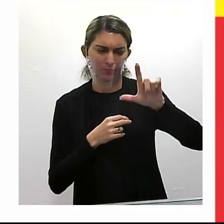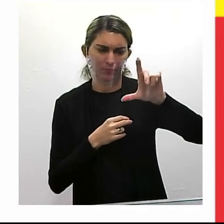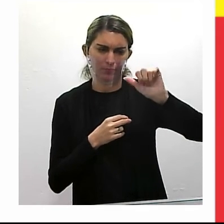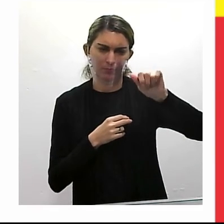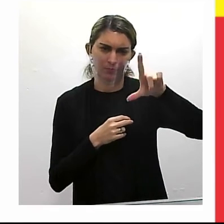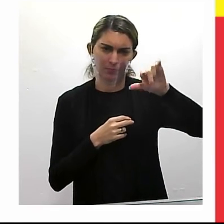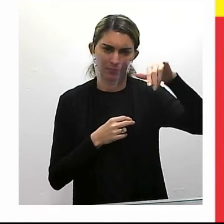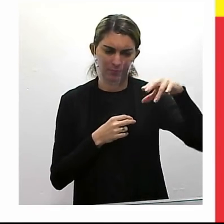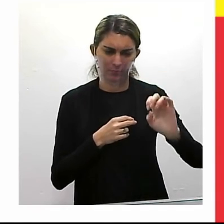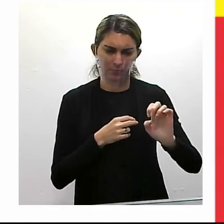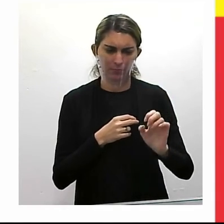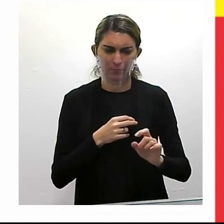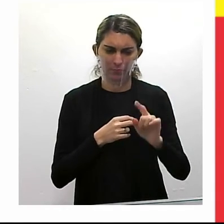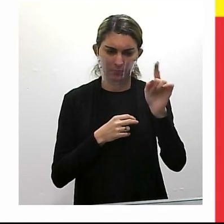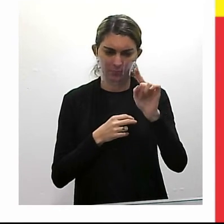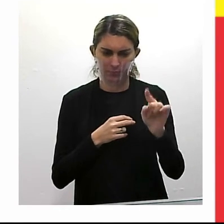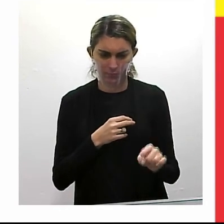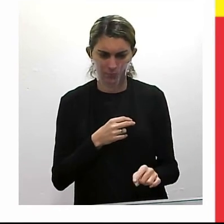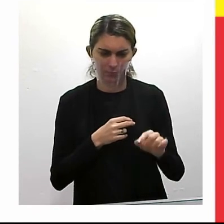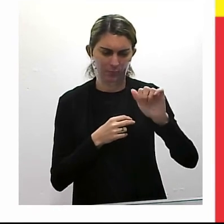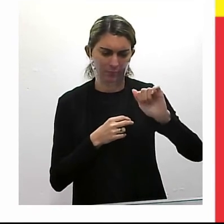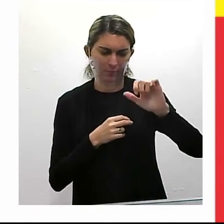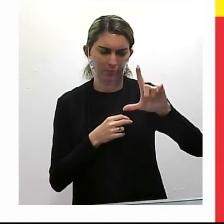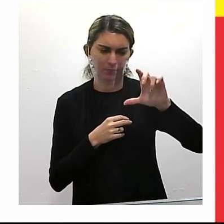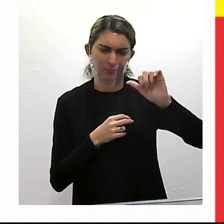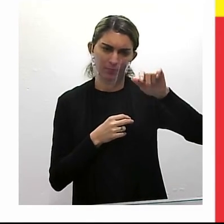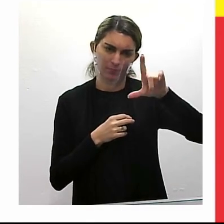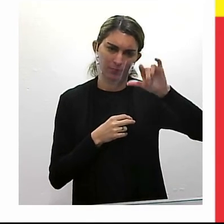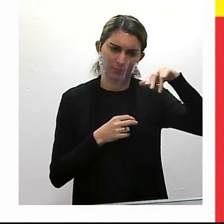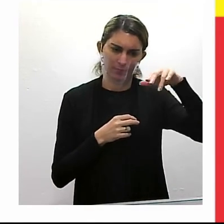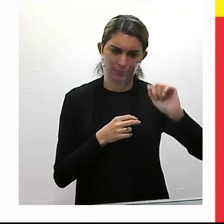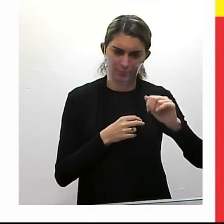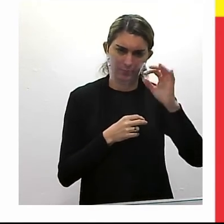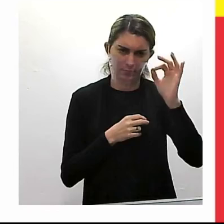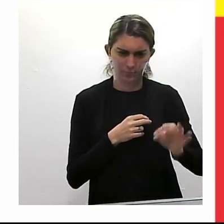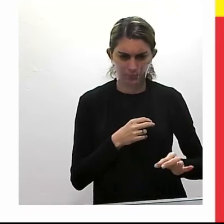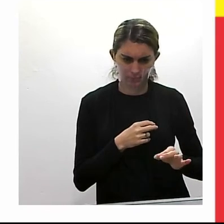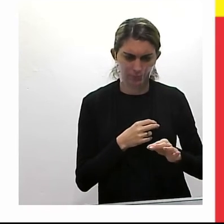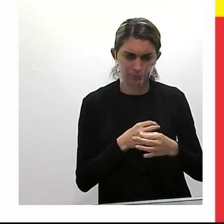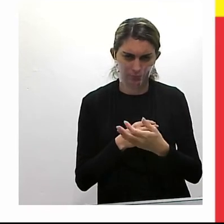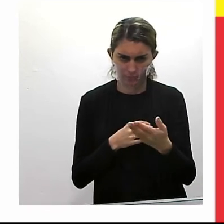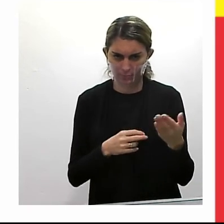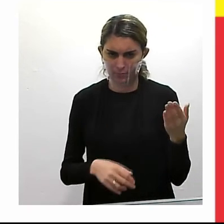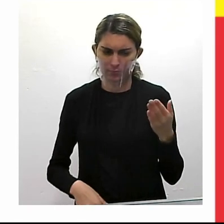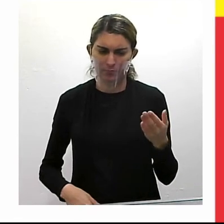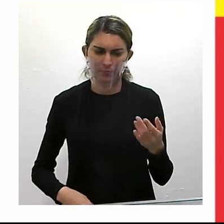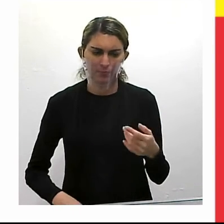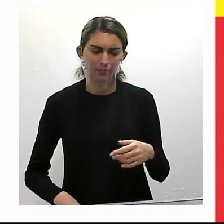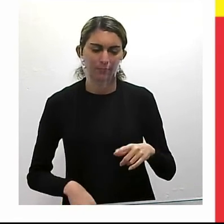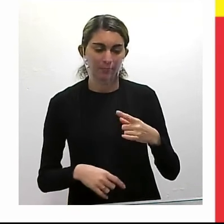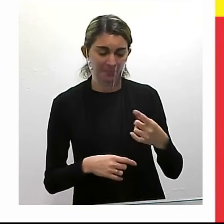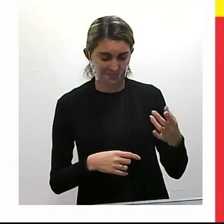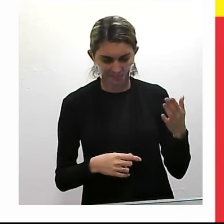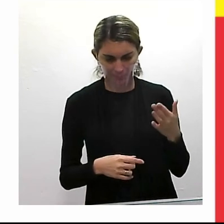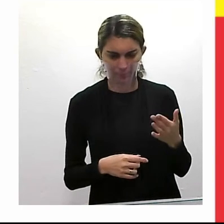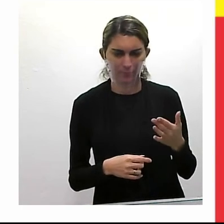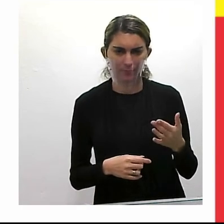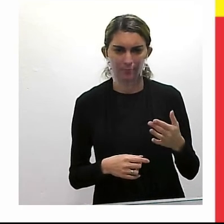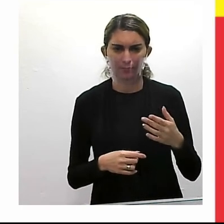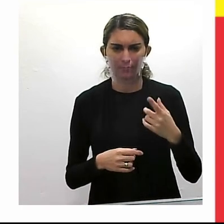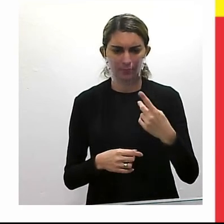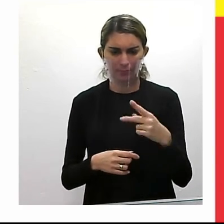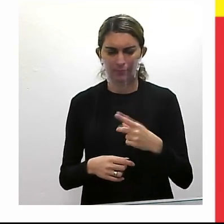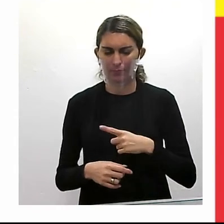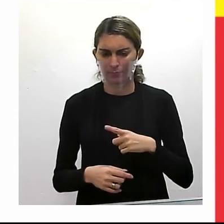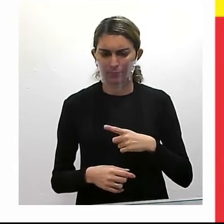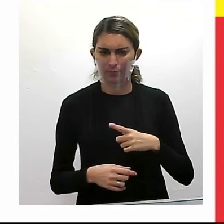puxar aqui uma setinha para mostrar que ela é alcalina, certo? E aí, era